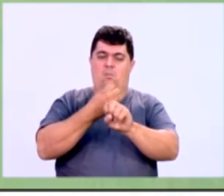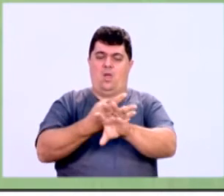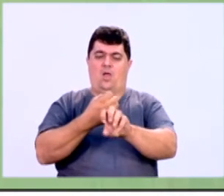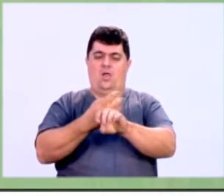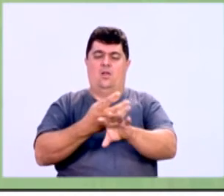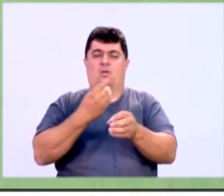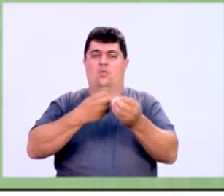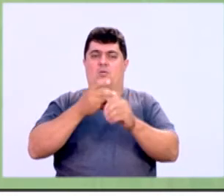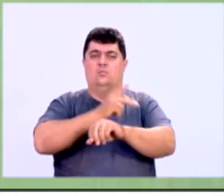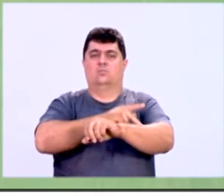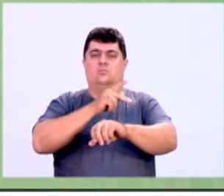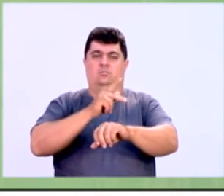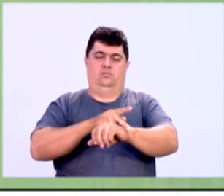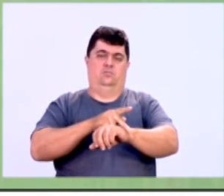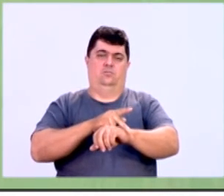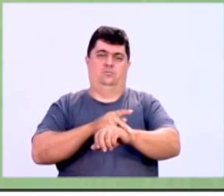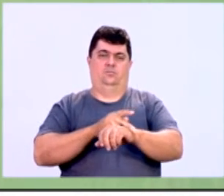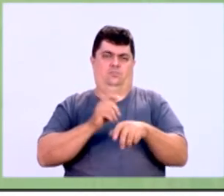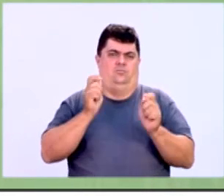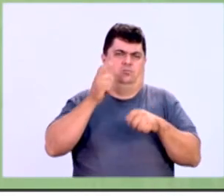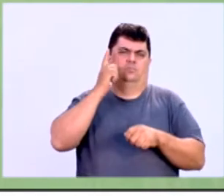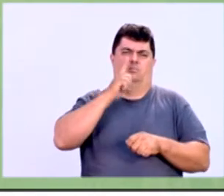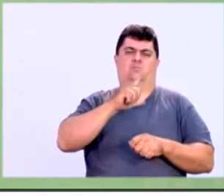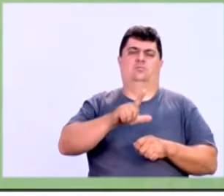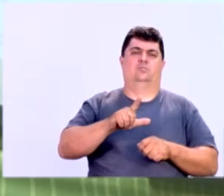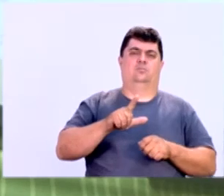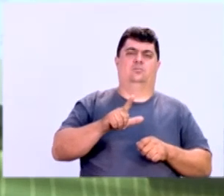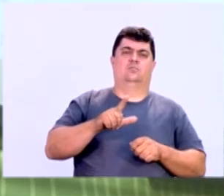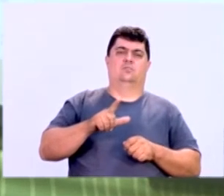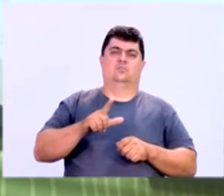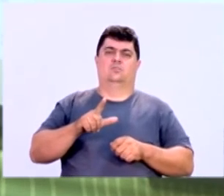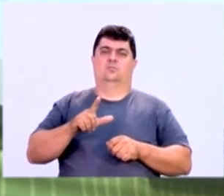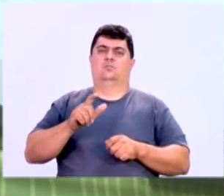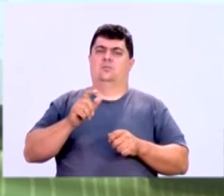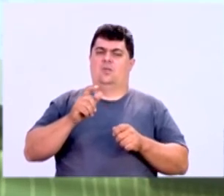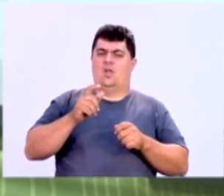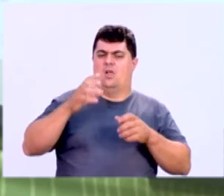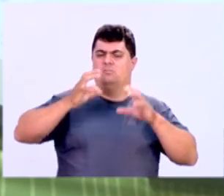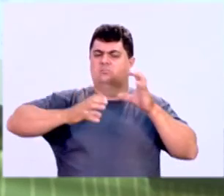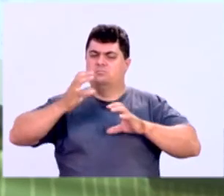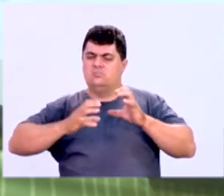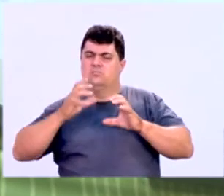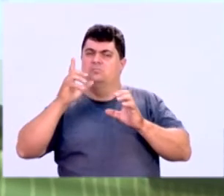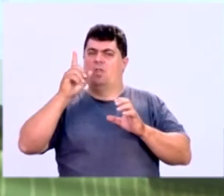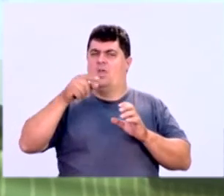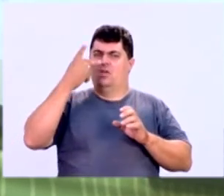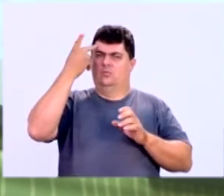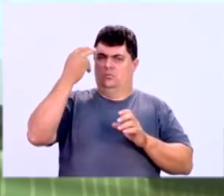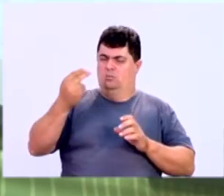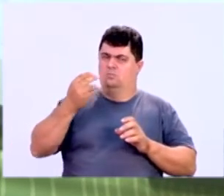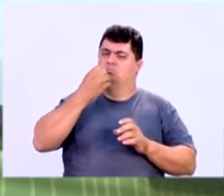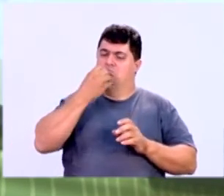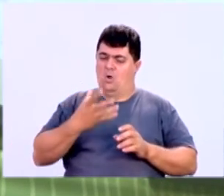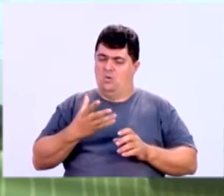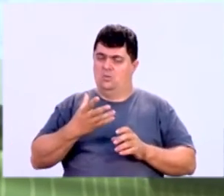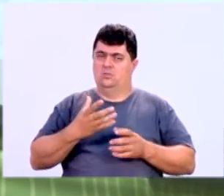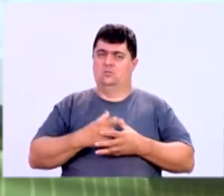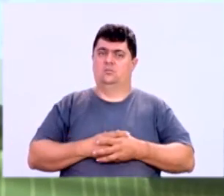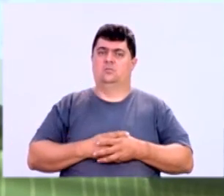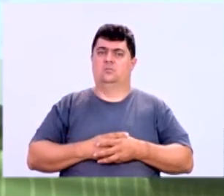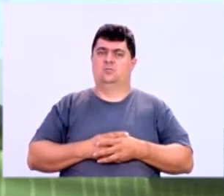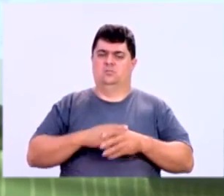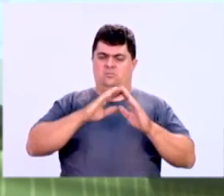prática pedagógica. Será que realmente essa é uma proposta que tanto está se discutindo, é uma proposta viável? Né?